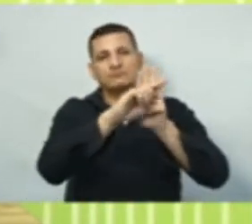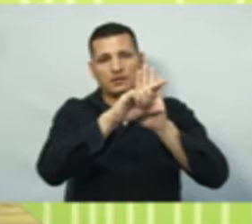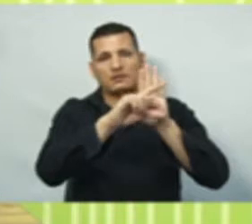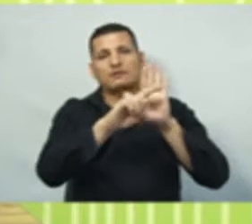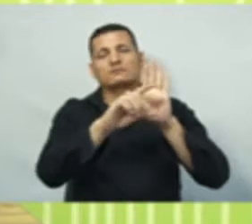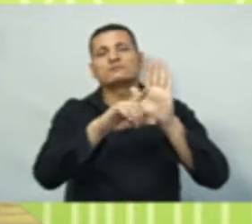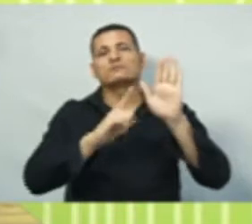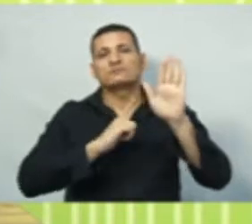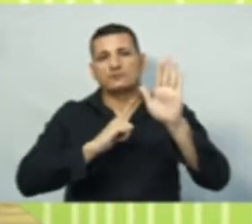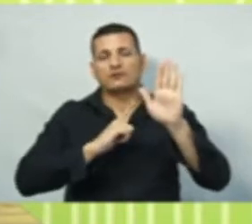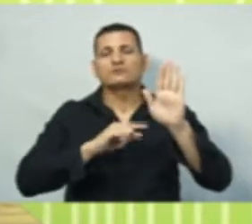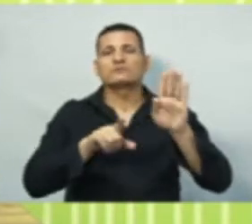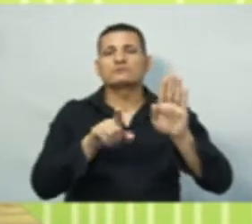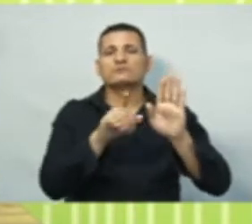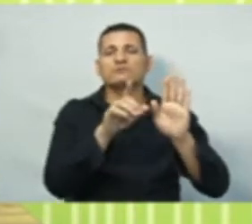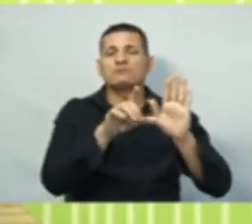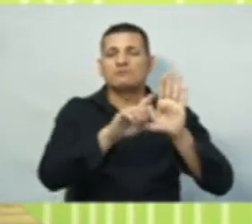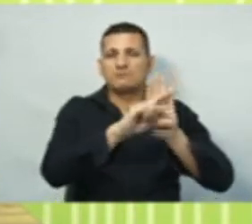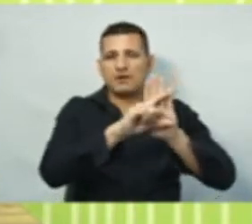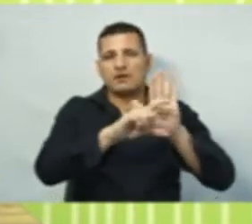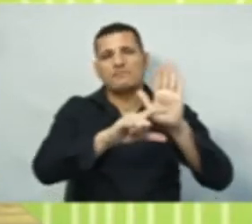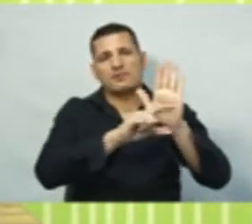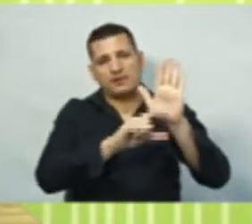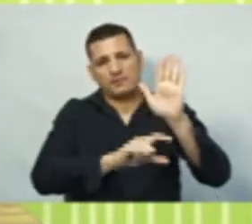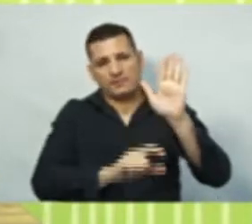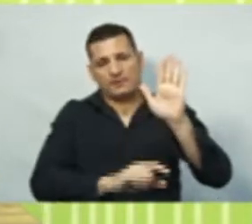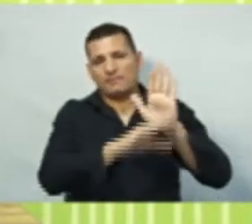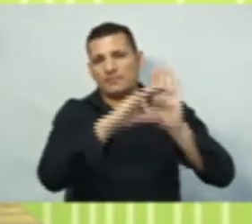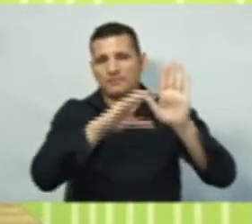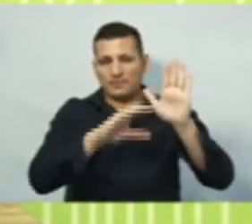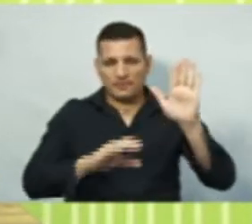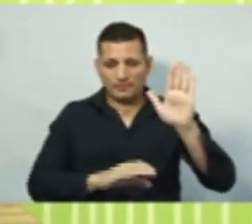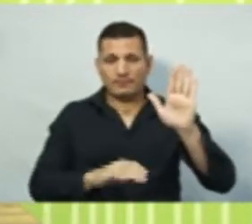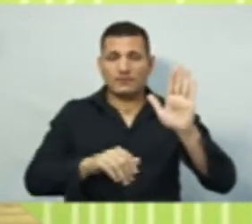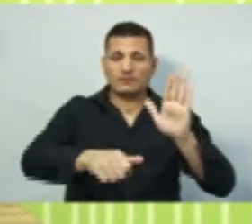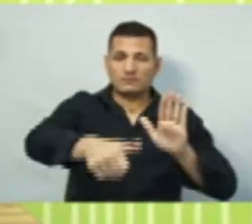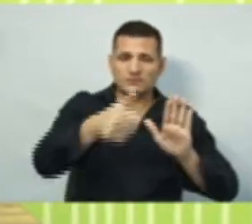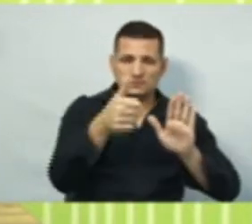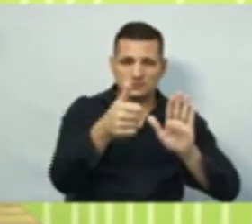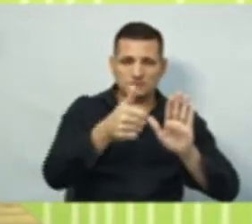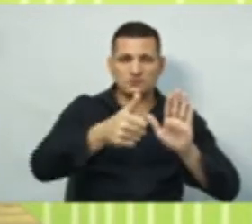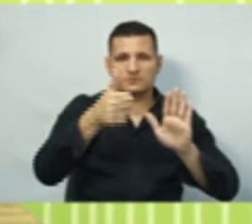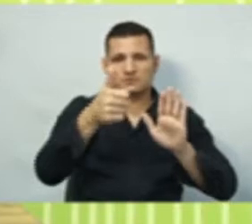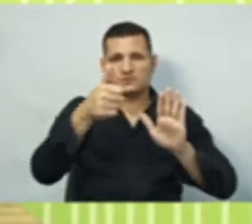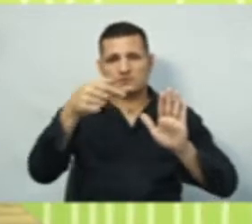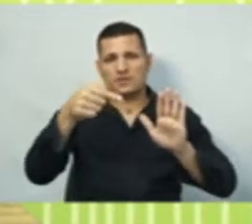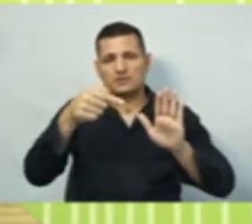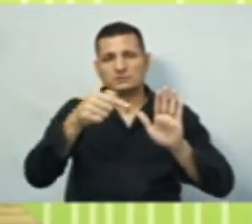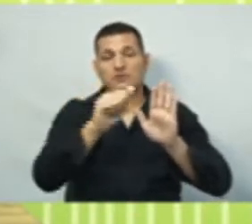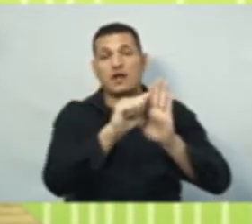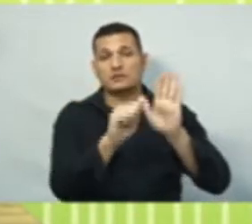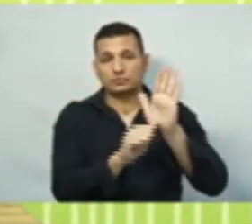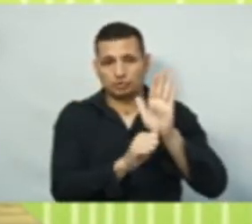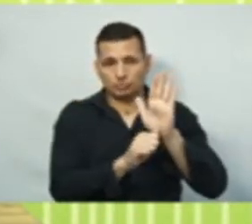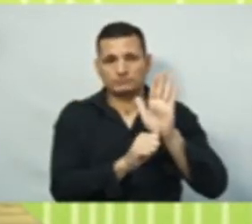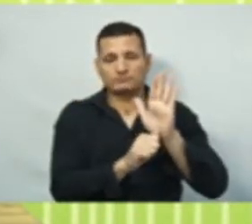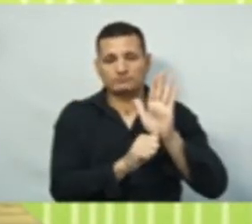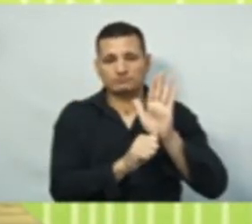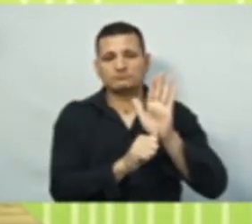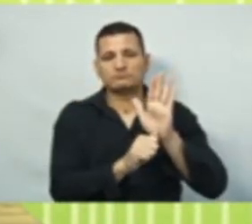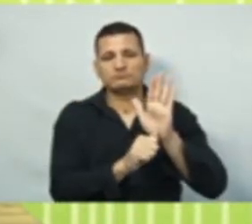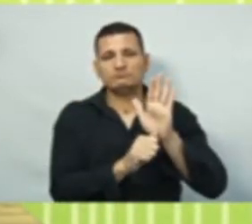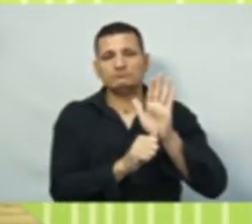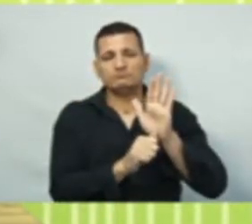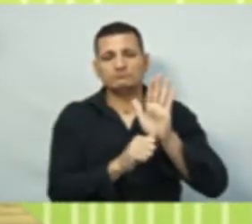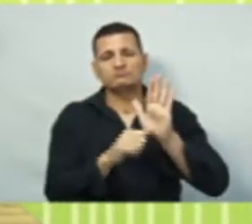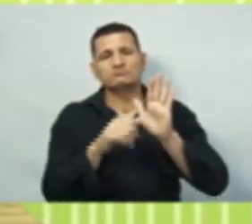tem 117 artigos. Meu Deus, muito artigo, muito artigo. Não, gente, é curtinha.